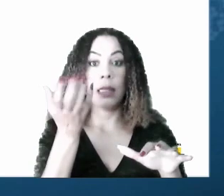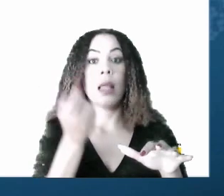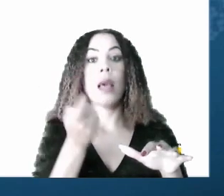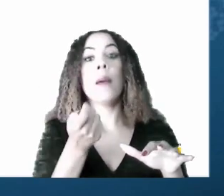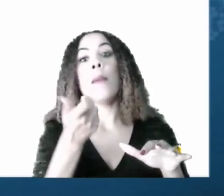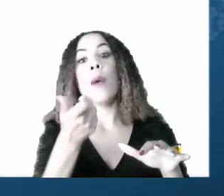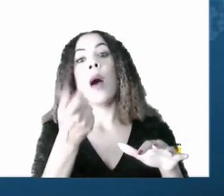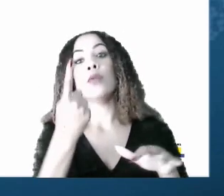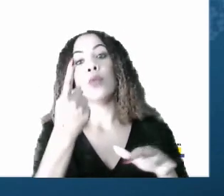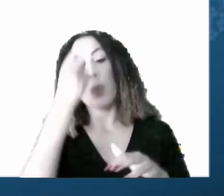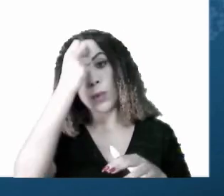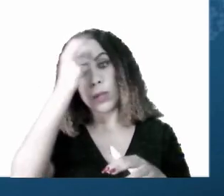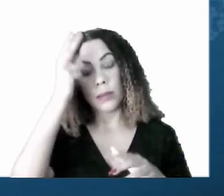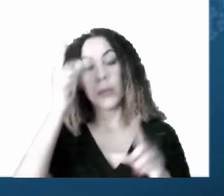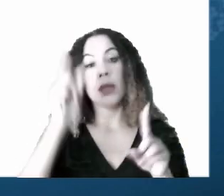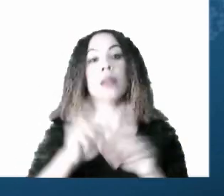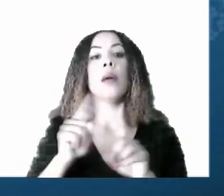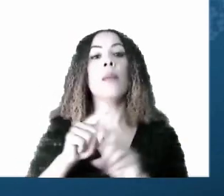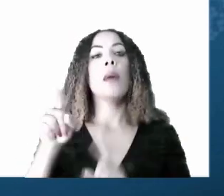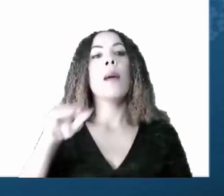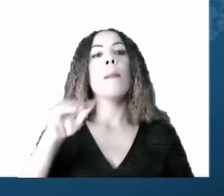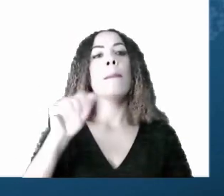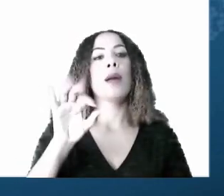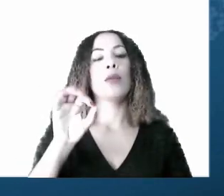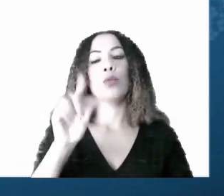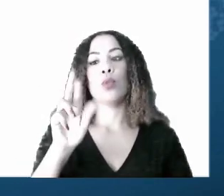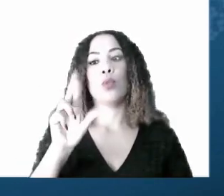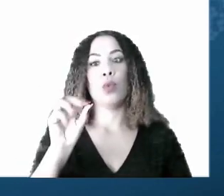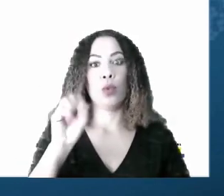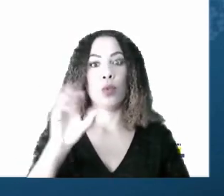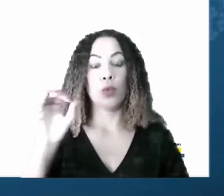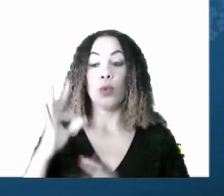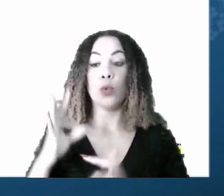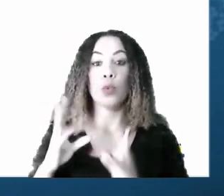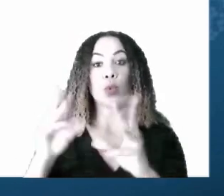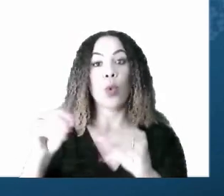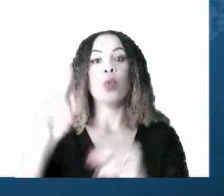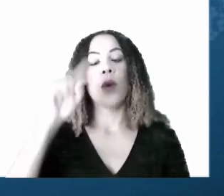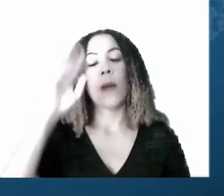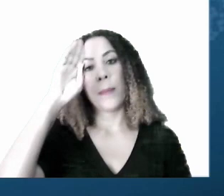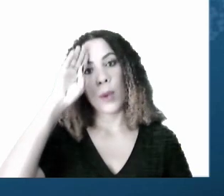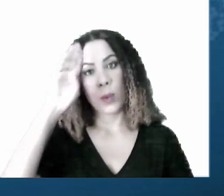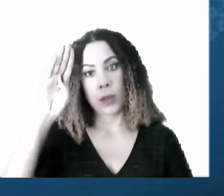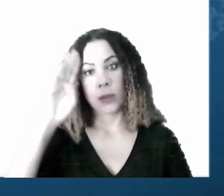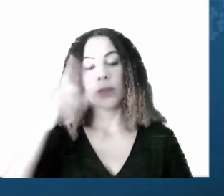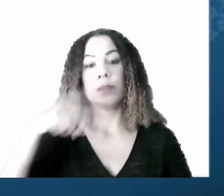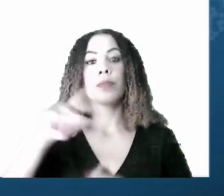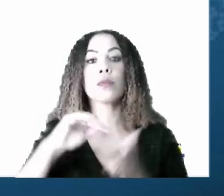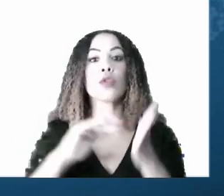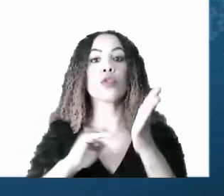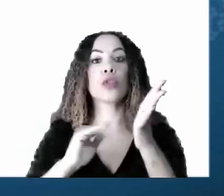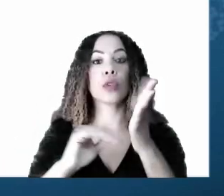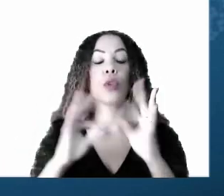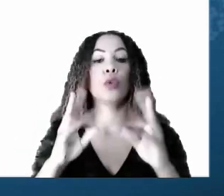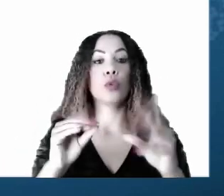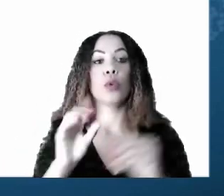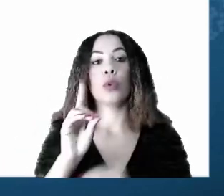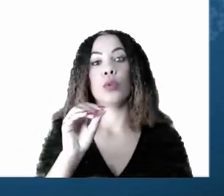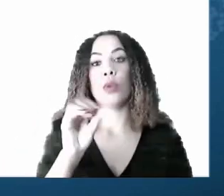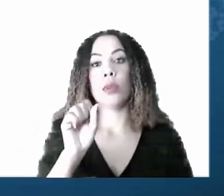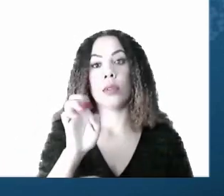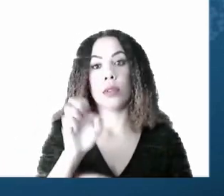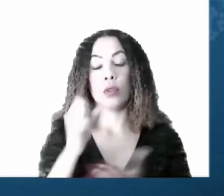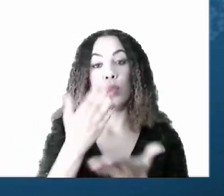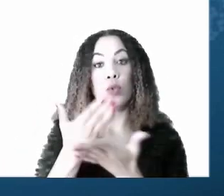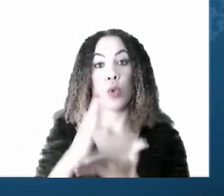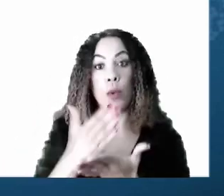do Sul foi atendido, porque era um estado onde todos os municípios eram prioritários. Nós tiramos todas as doses que sobravam e que iam vencer desses